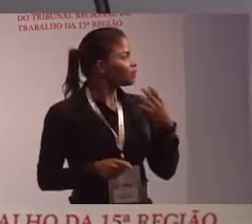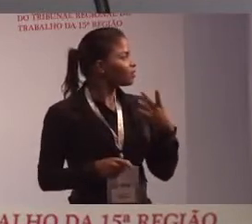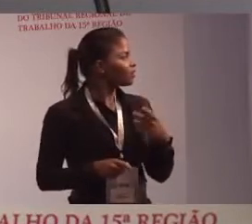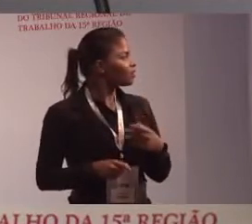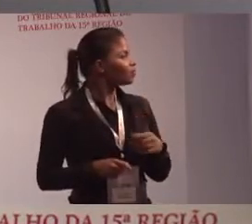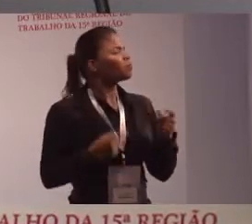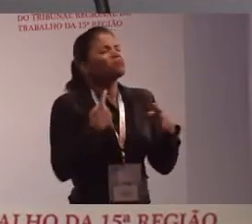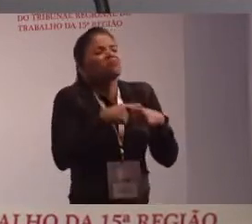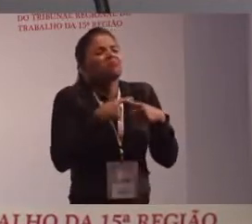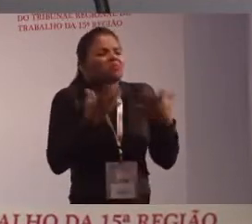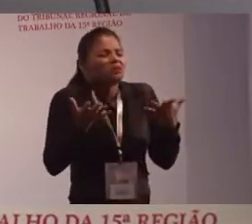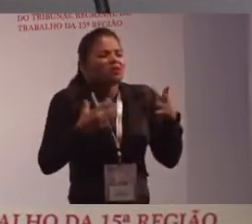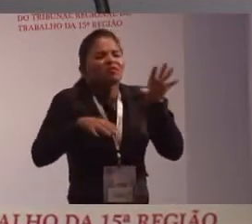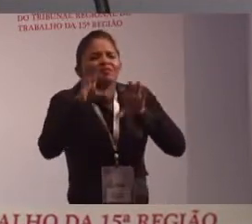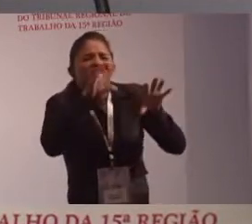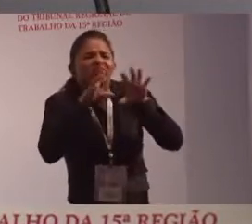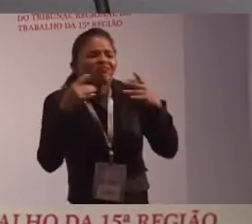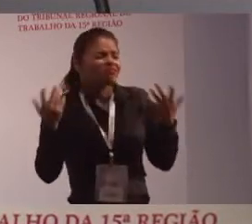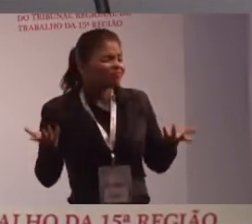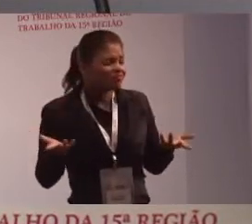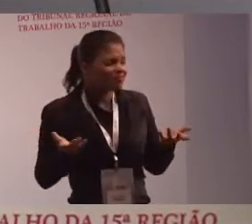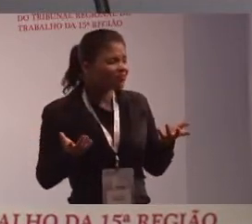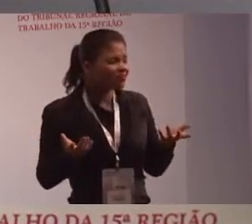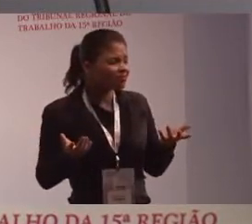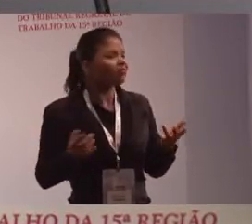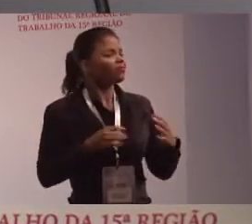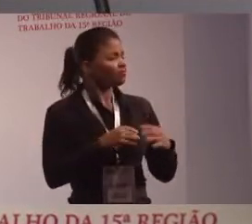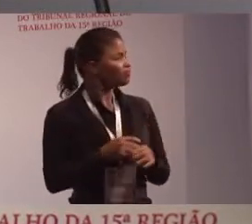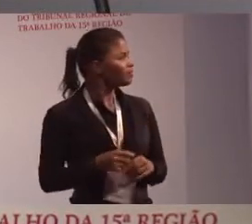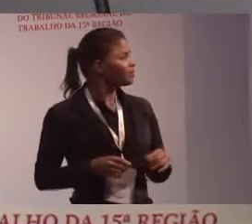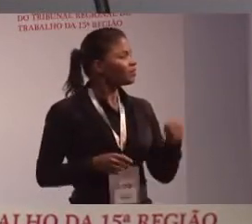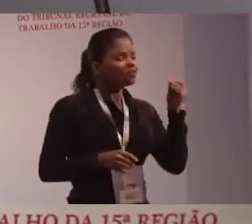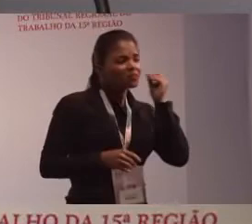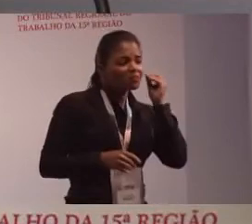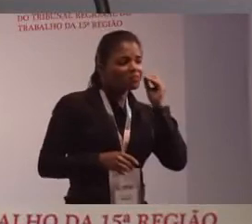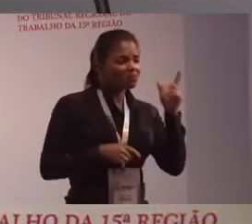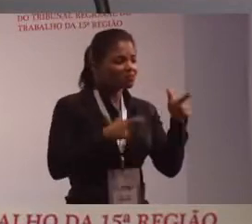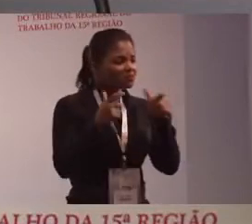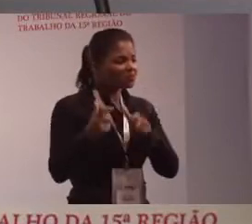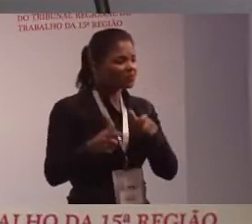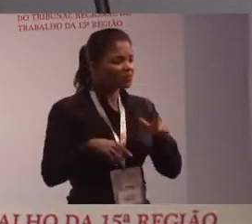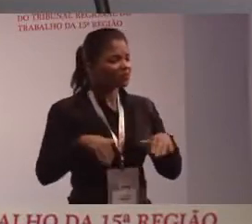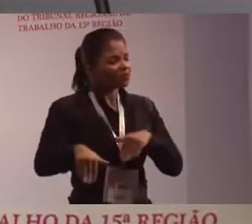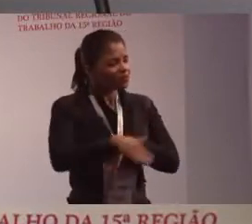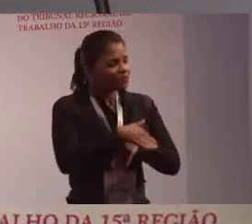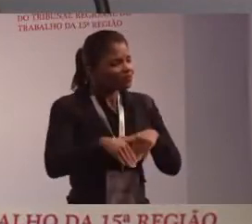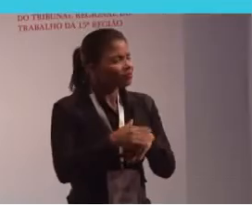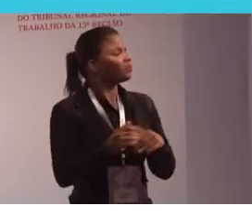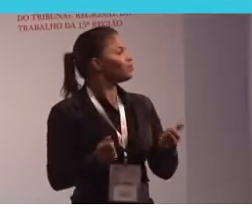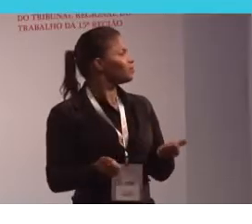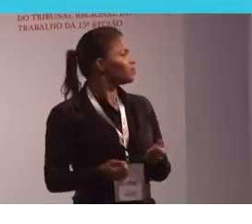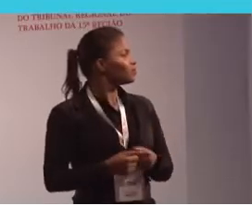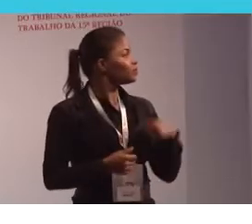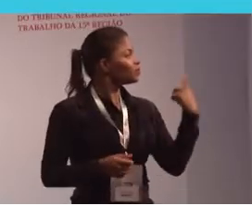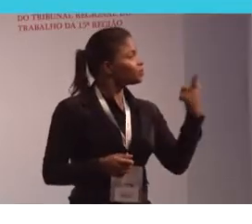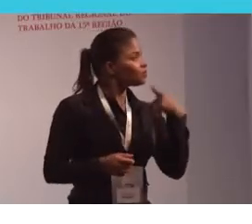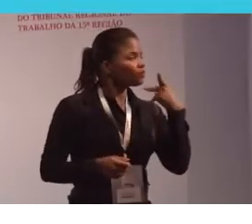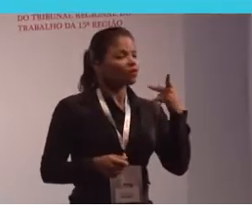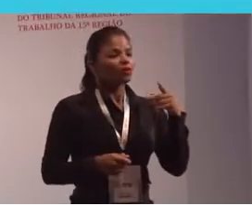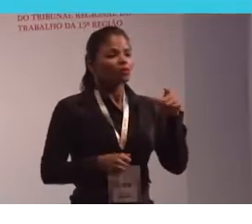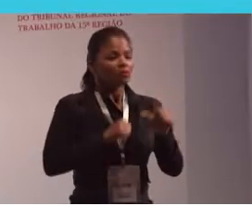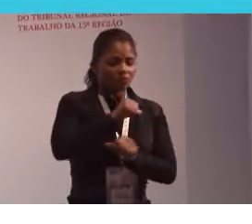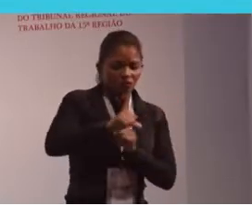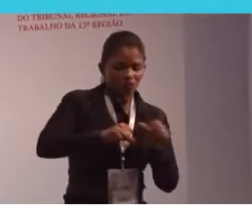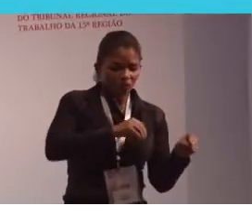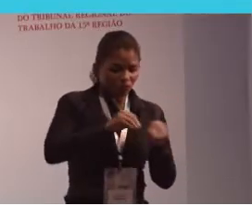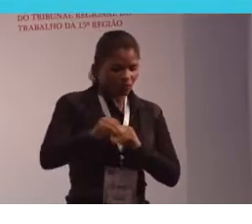mental, o que mudança climática tem a ver? Gente, tem tudo, experimenta trabalhar no calor, insuportável. E a gente está falando de mudança